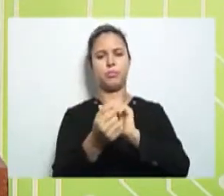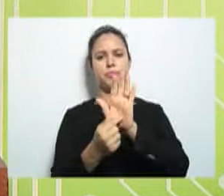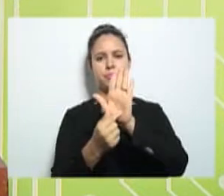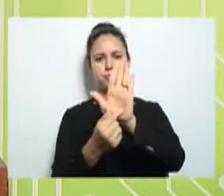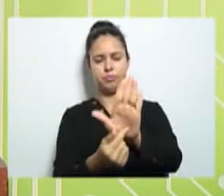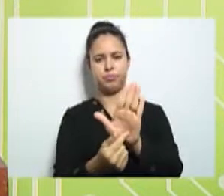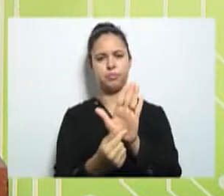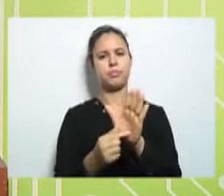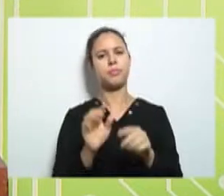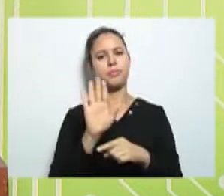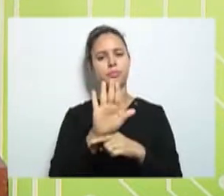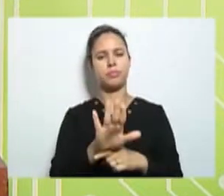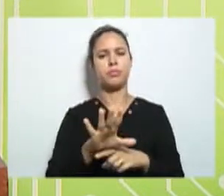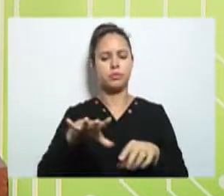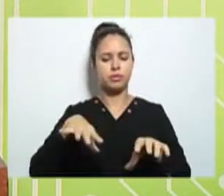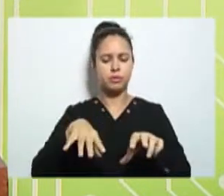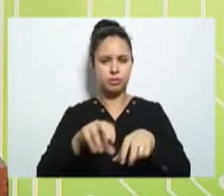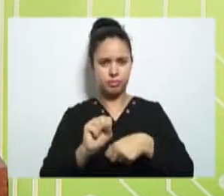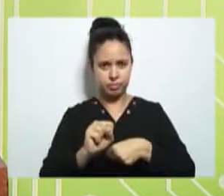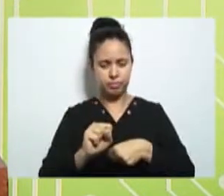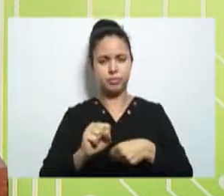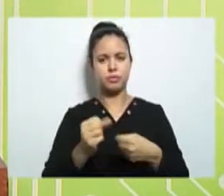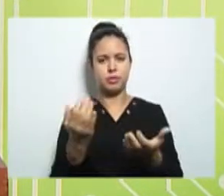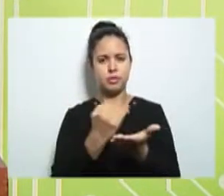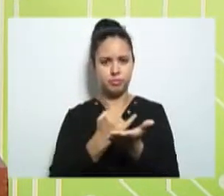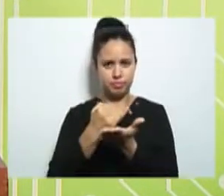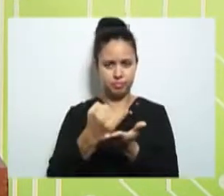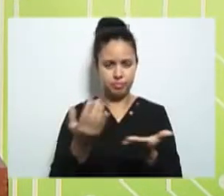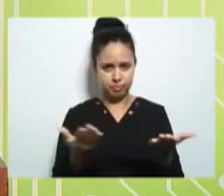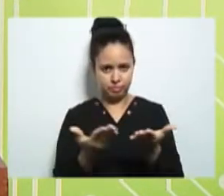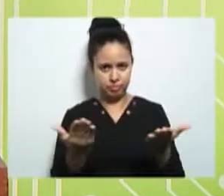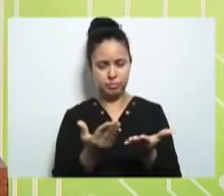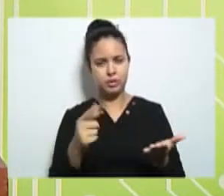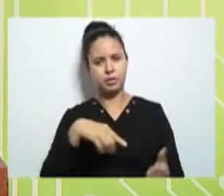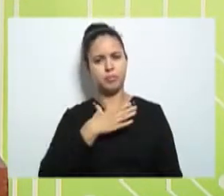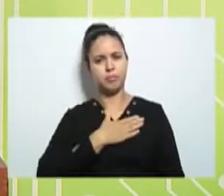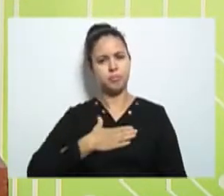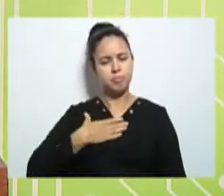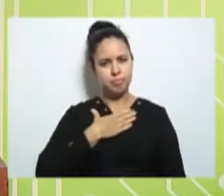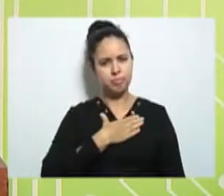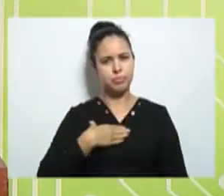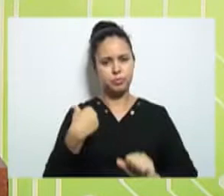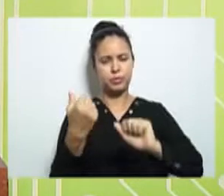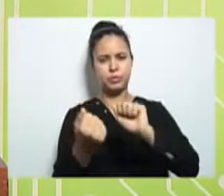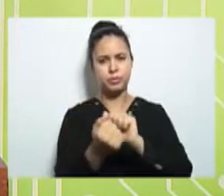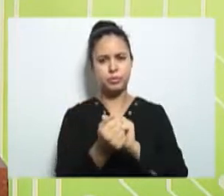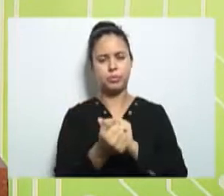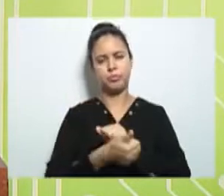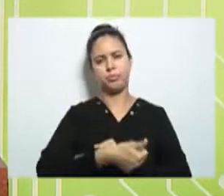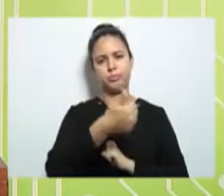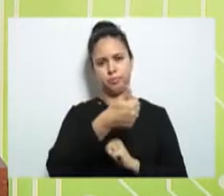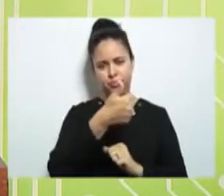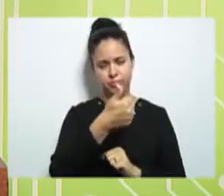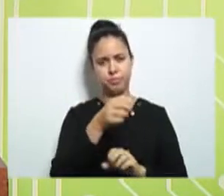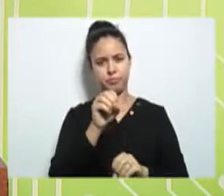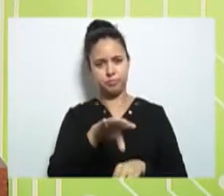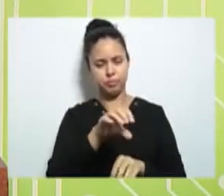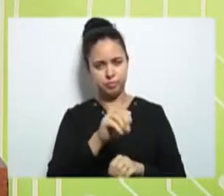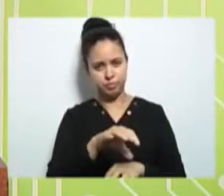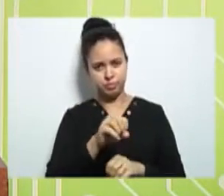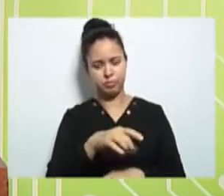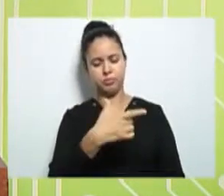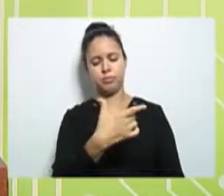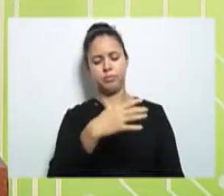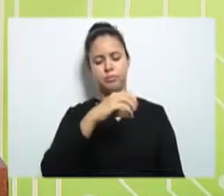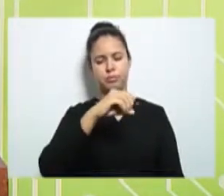essa formação de vocês que se inicia hoje, né? É um grande prazer poder participar aqui da primeira aula do curso de cooperativismo da turma